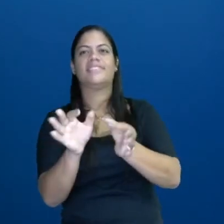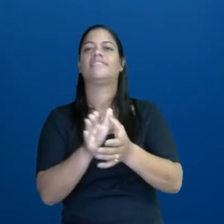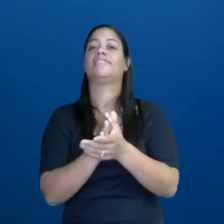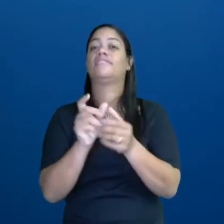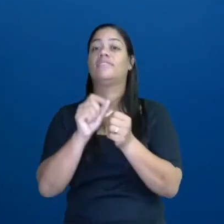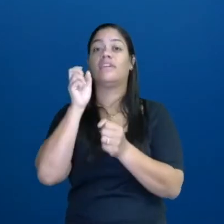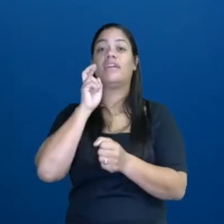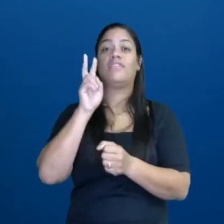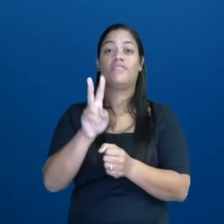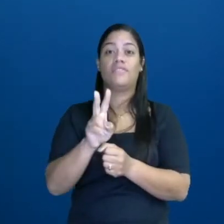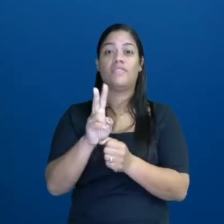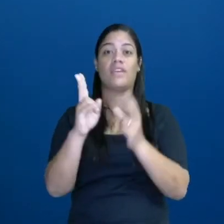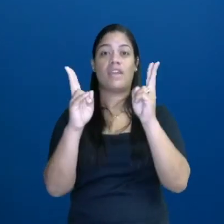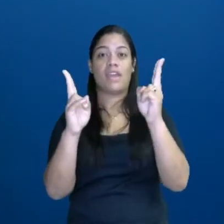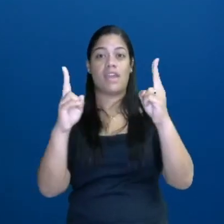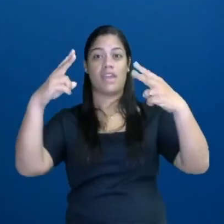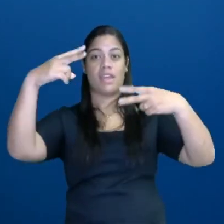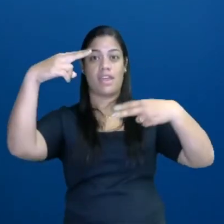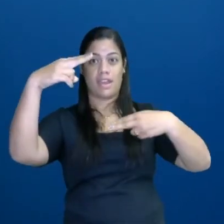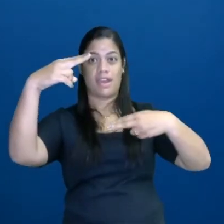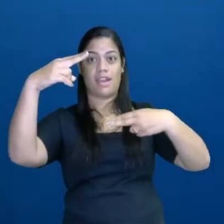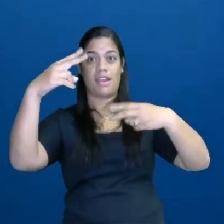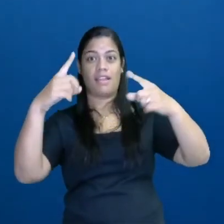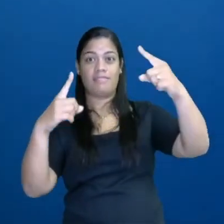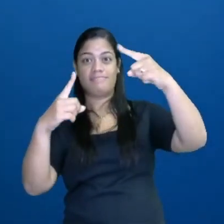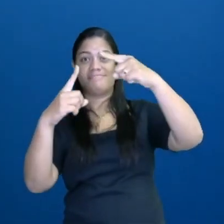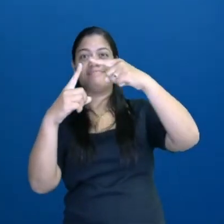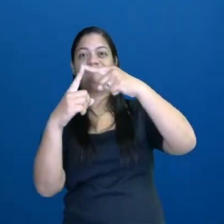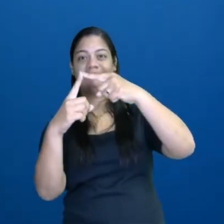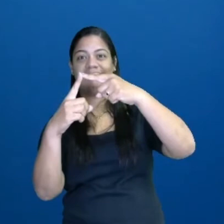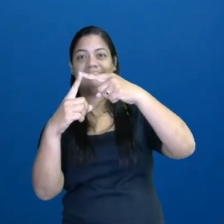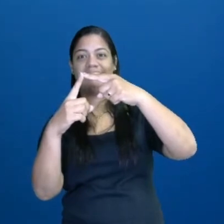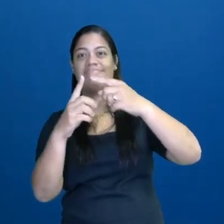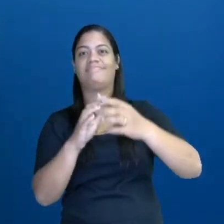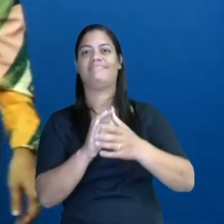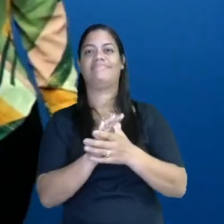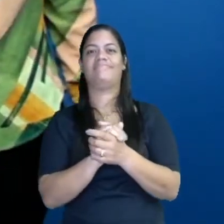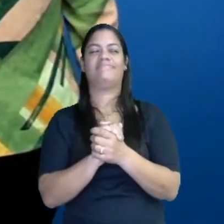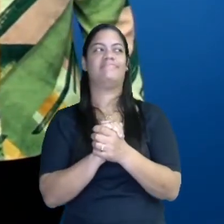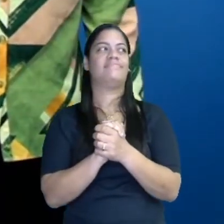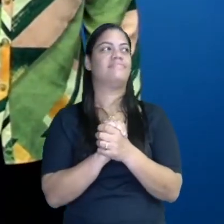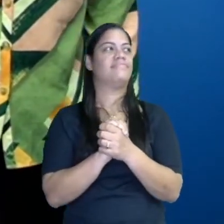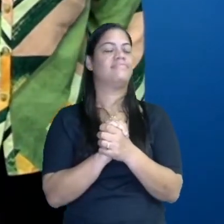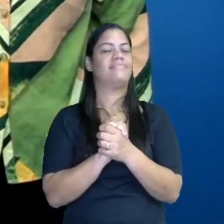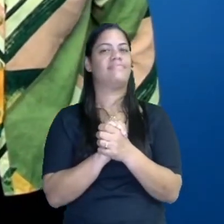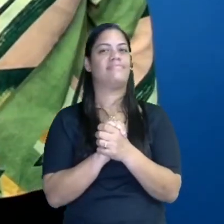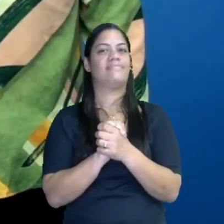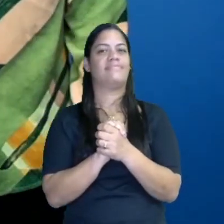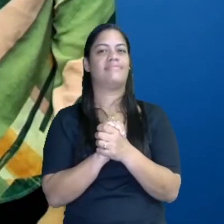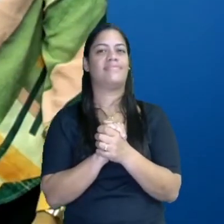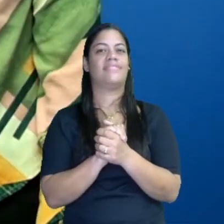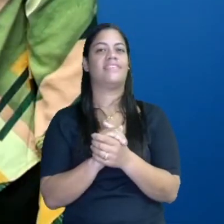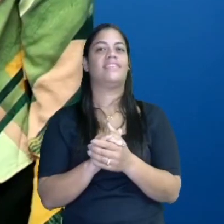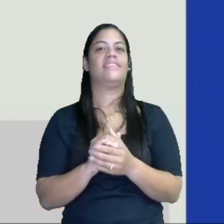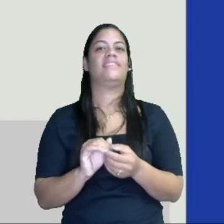nós podemos ver os lados, os vértices, não é isso? Ó, e